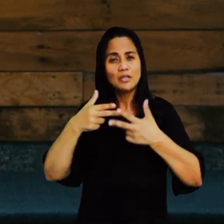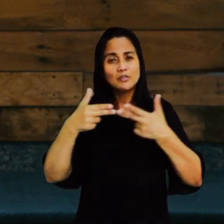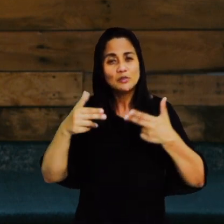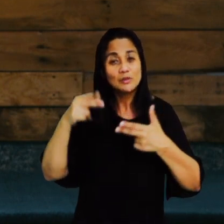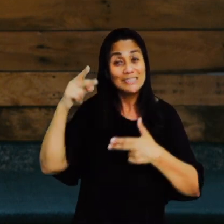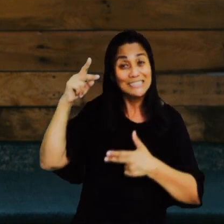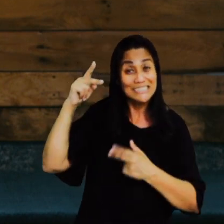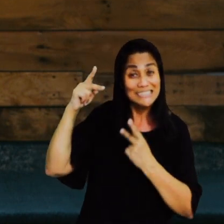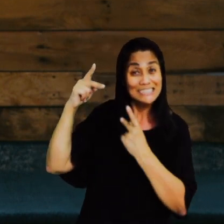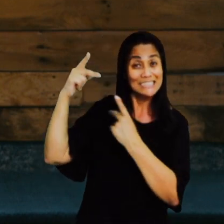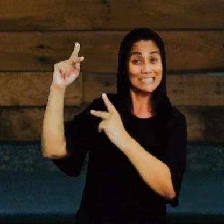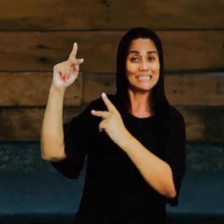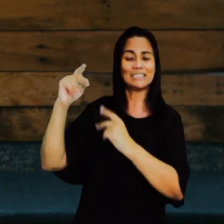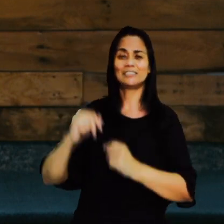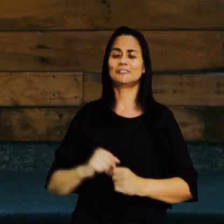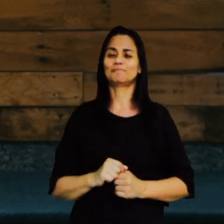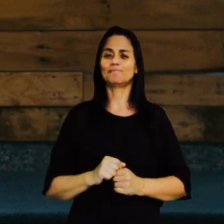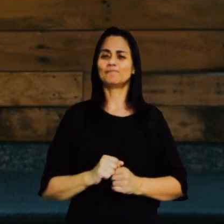Deixa eu correr. Versículo